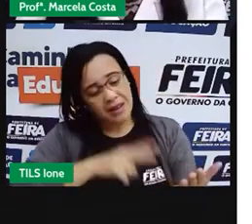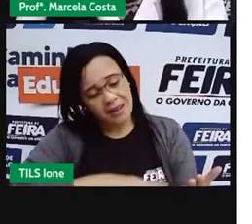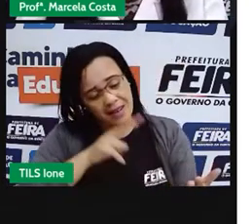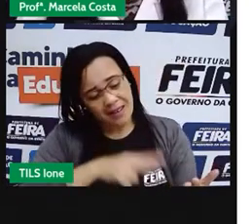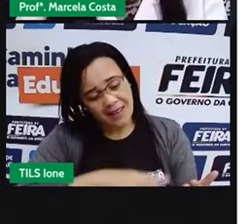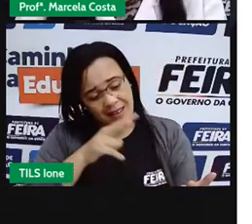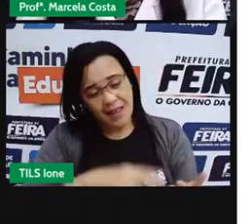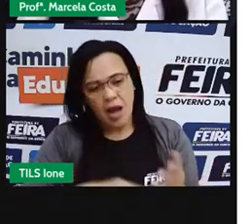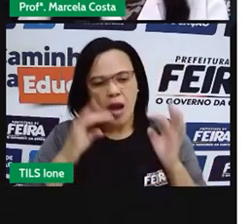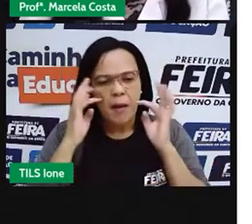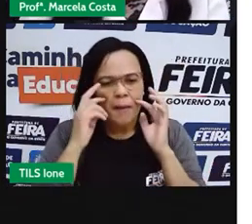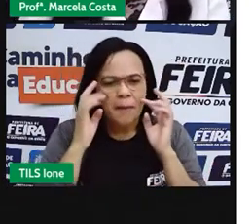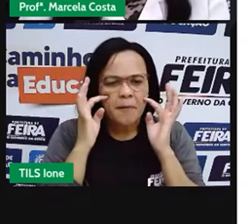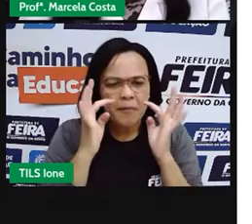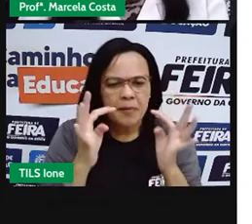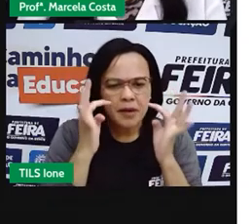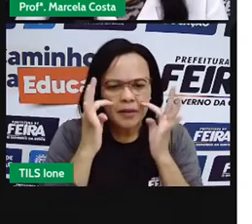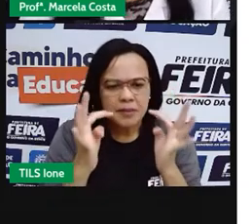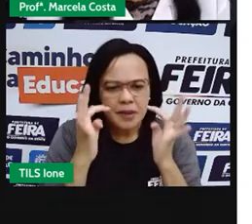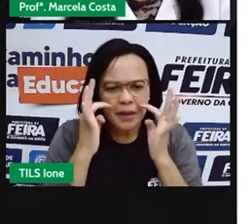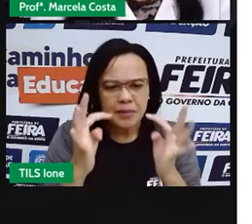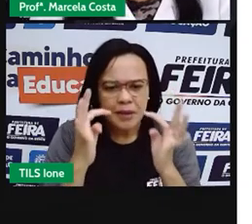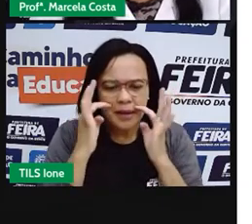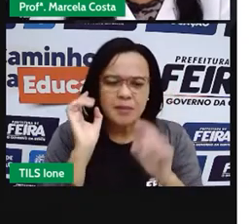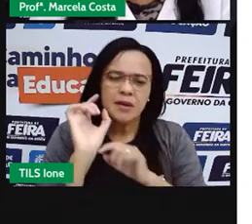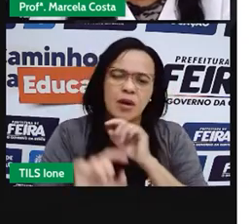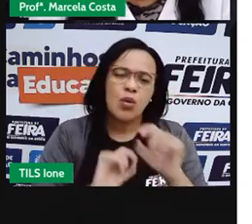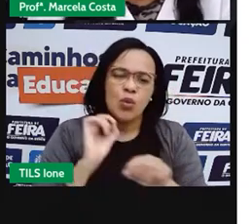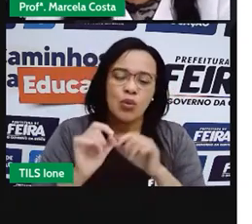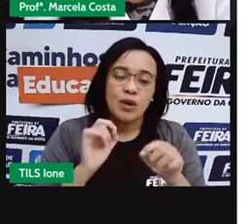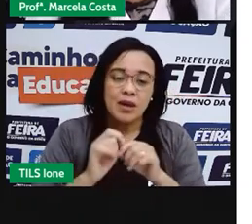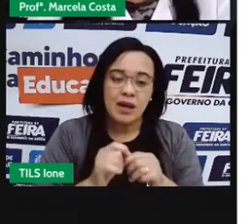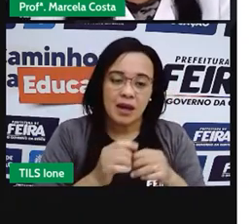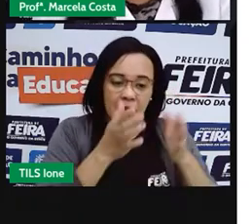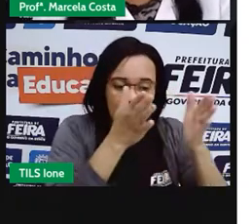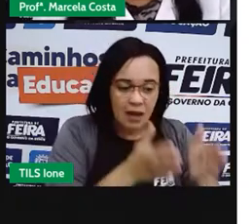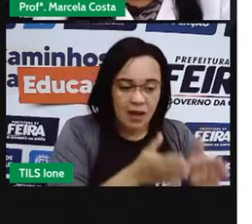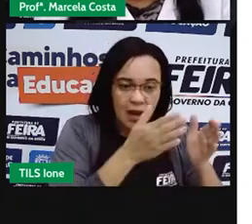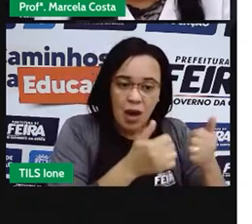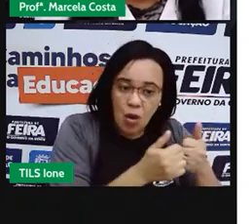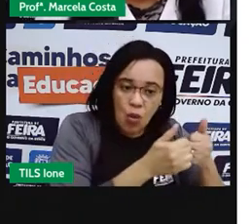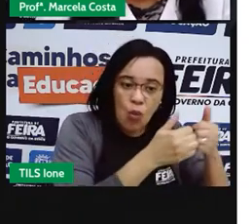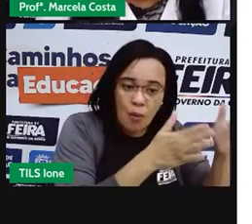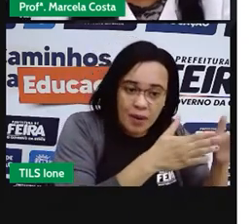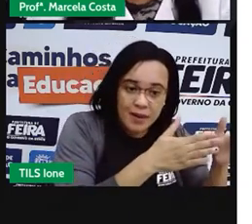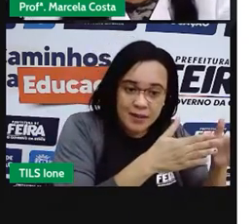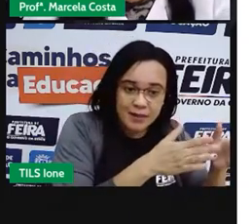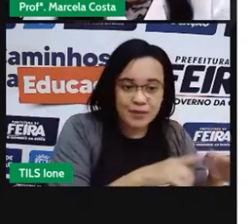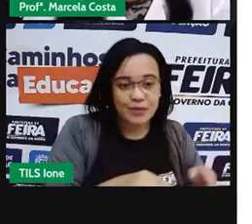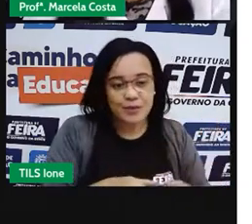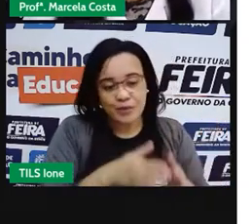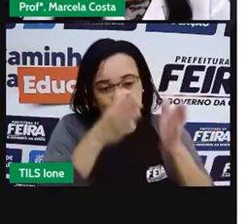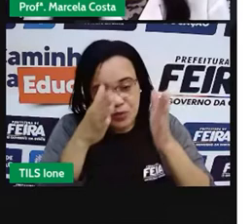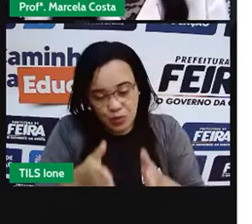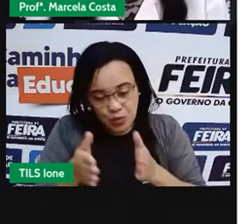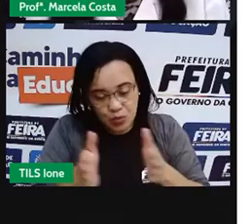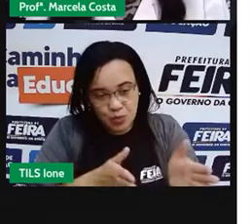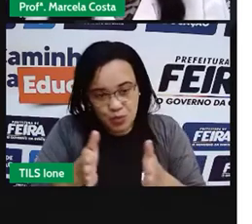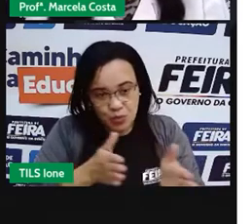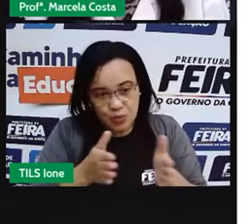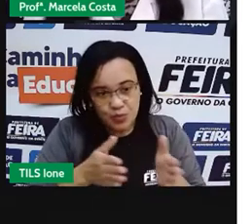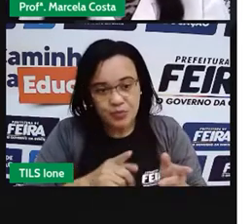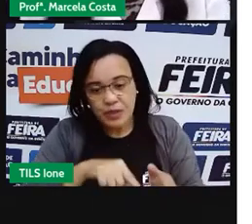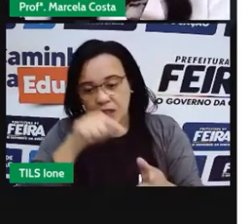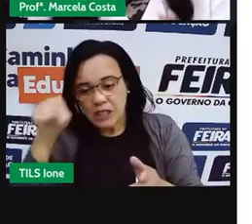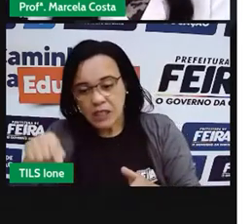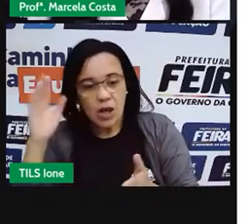ali observar o início, o que é que acontece no início, no meio e no